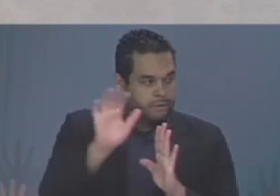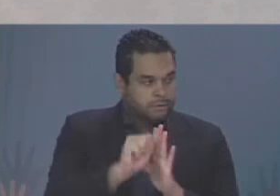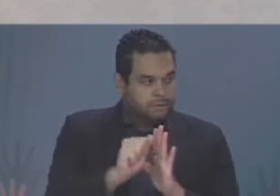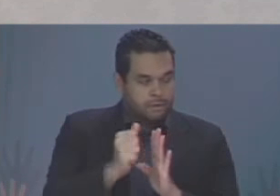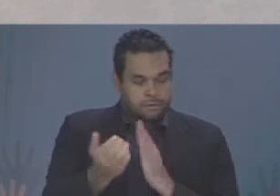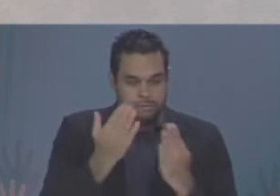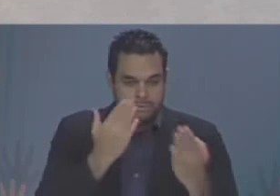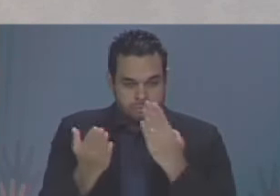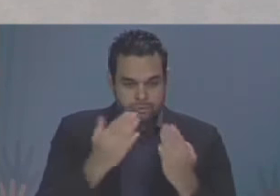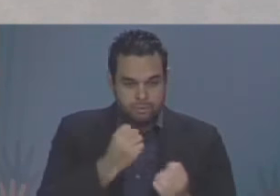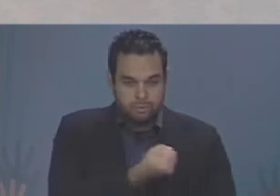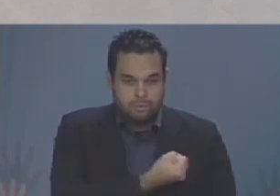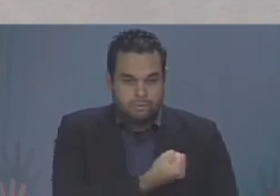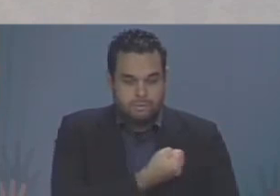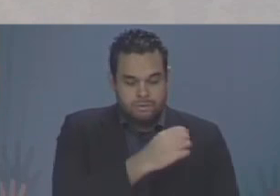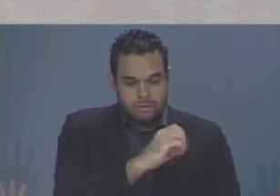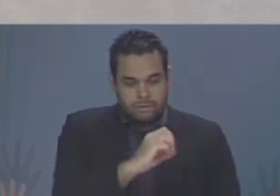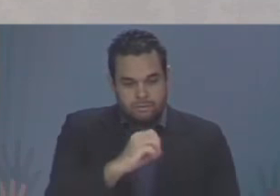número